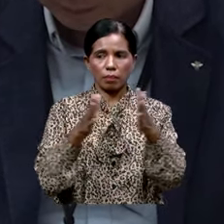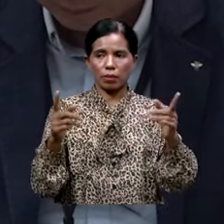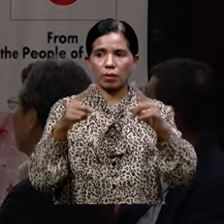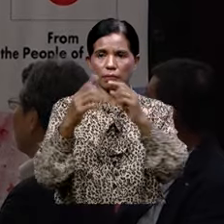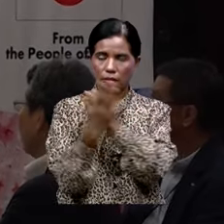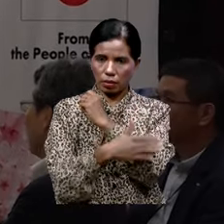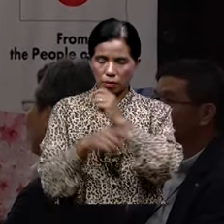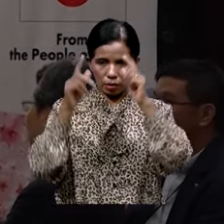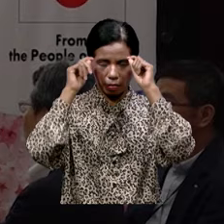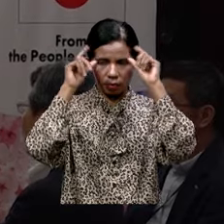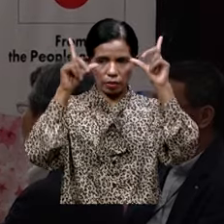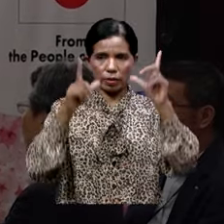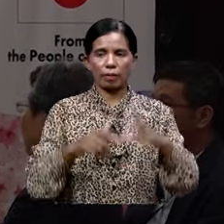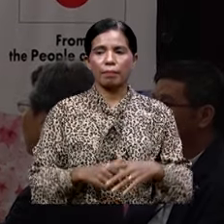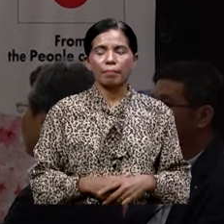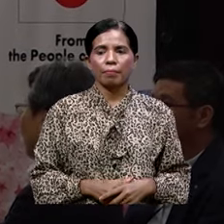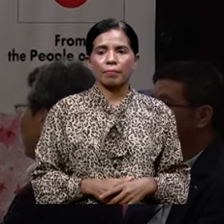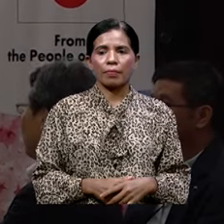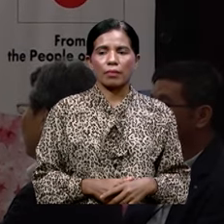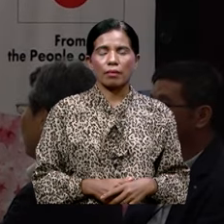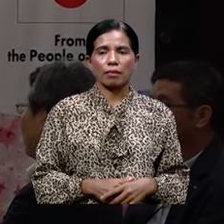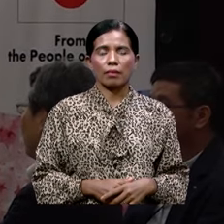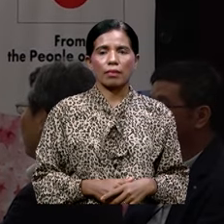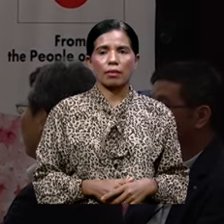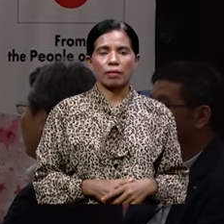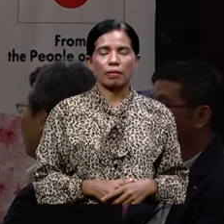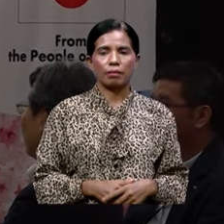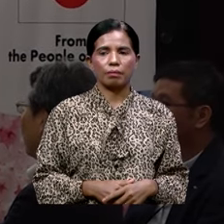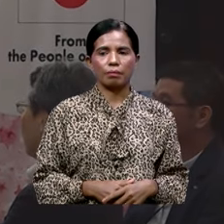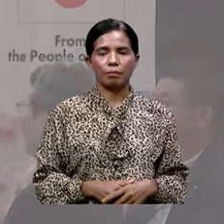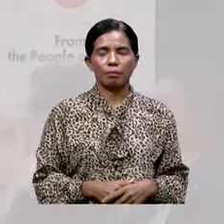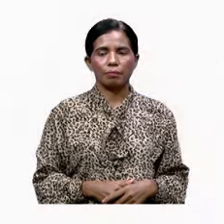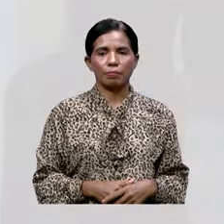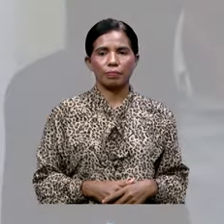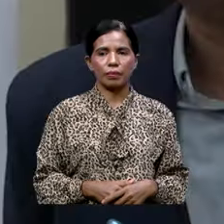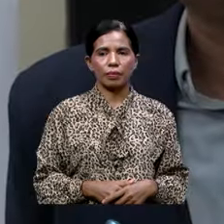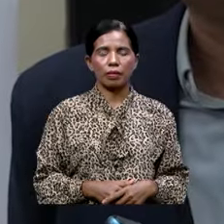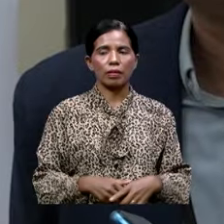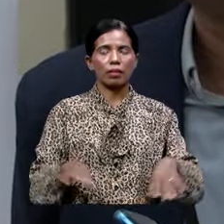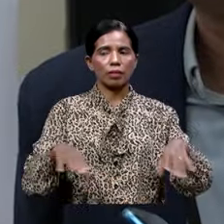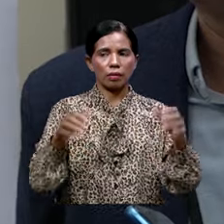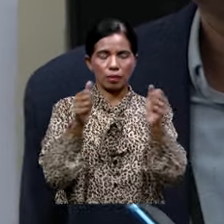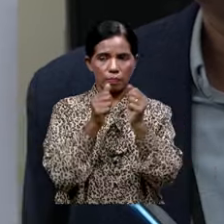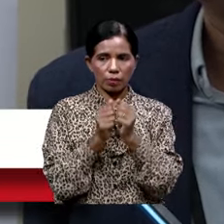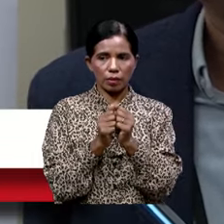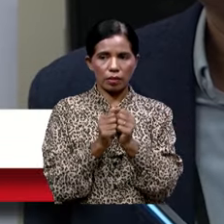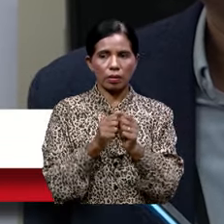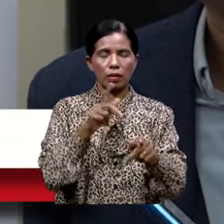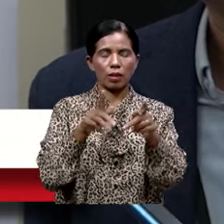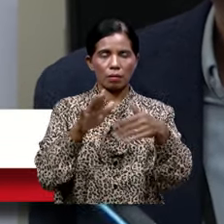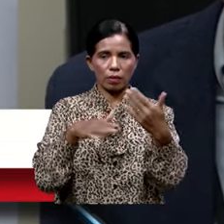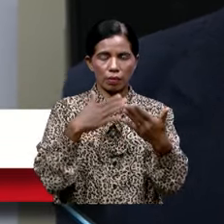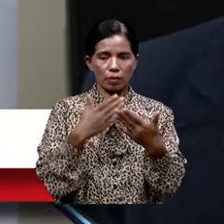Timor-Leste. Working together with local community is very. Kata serviço hamoto ko comunidade